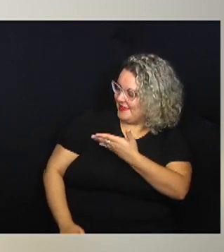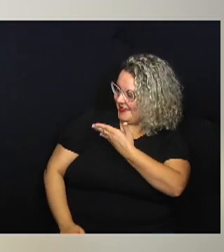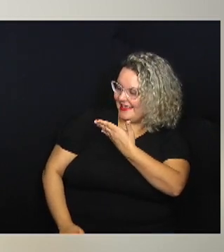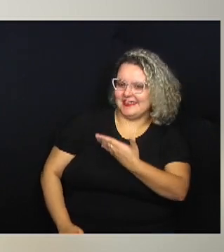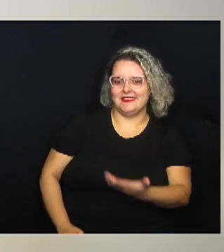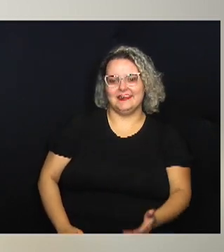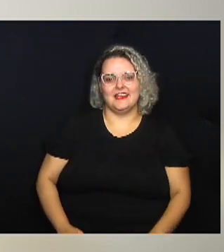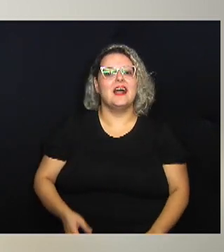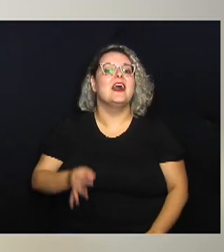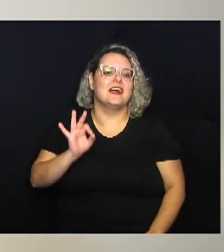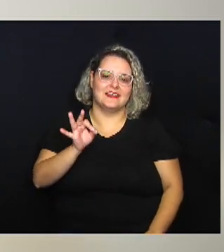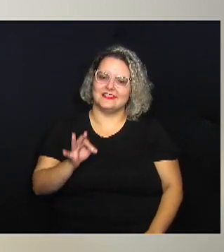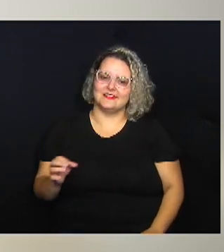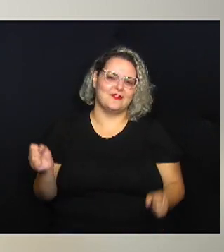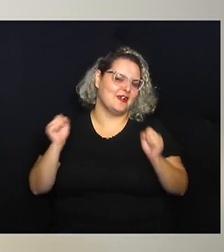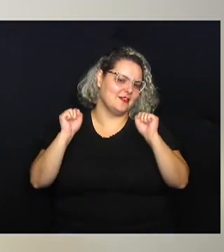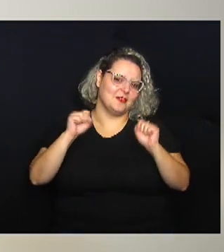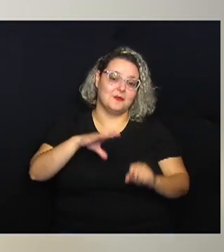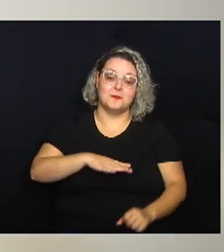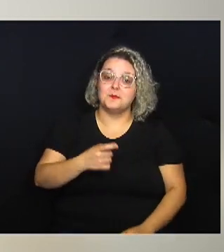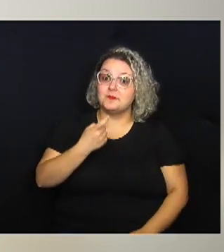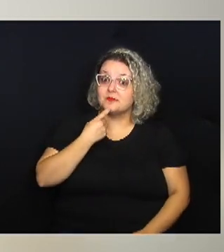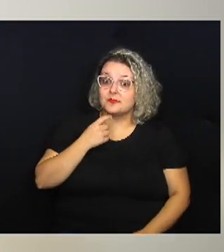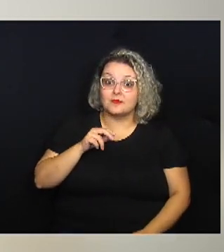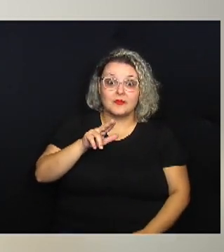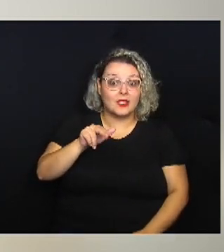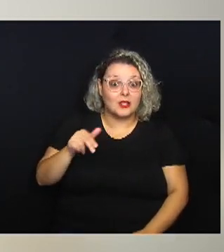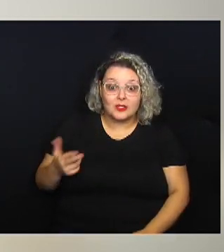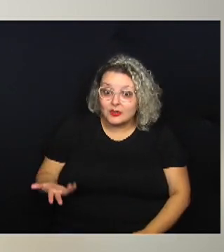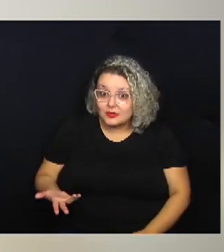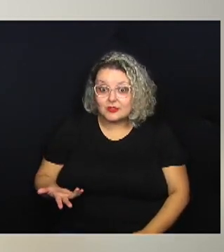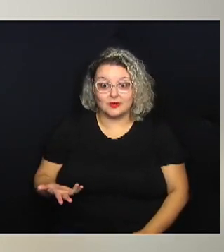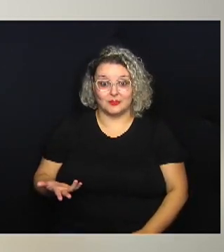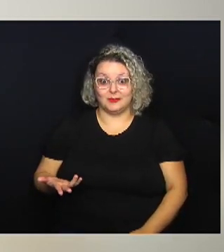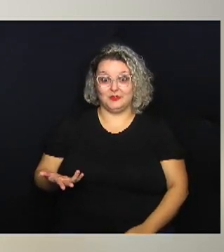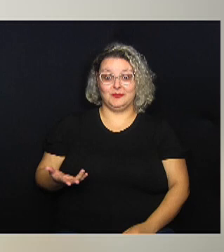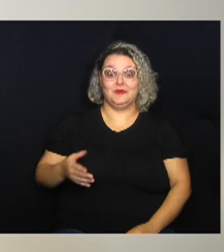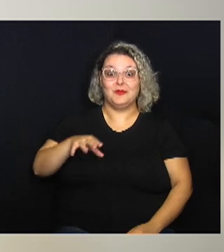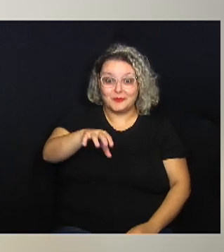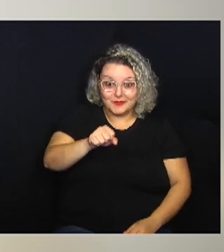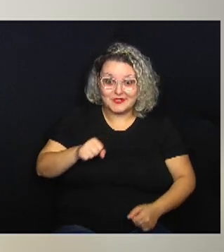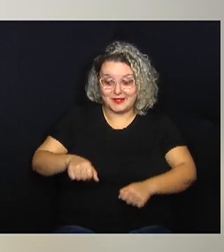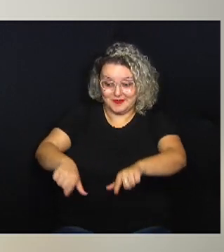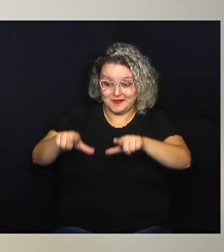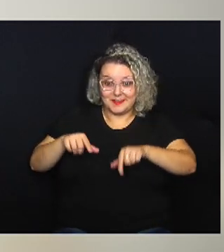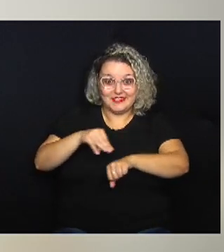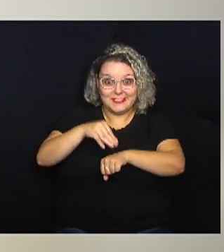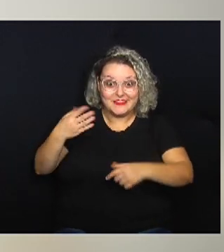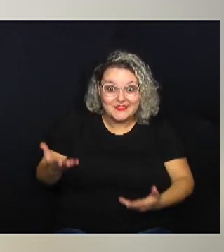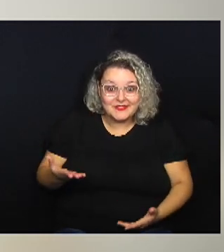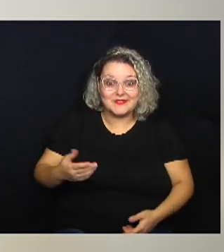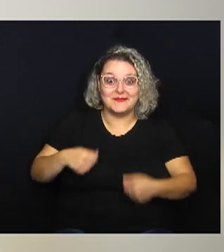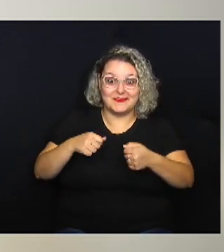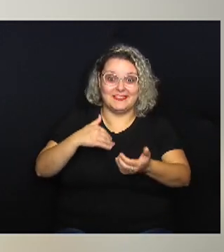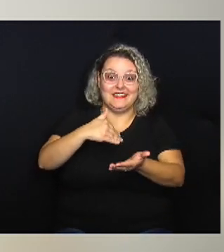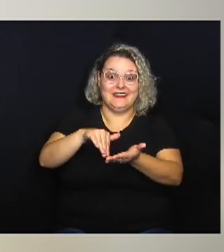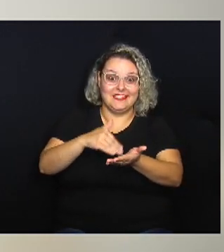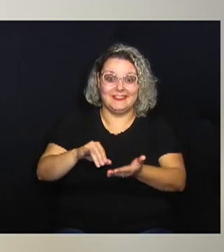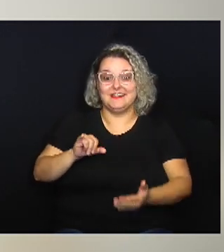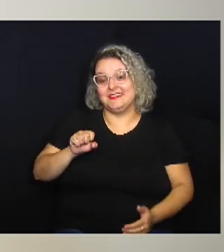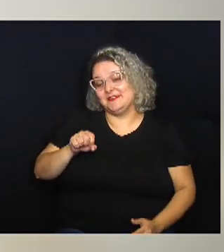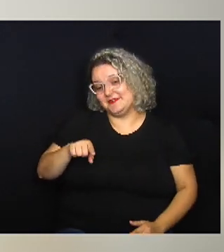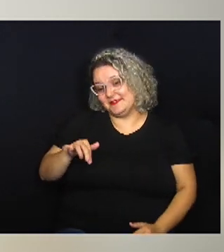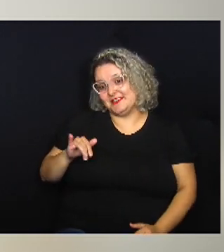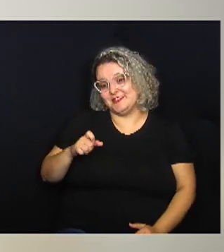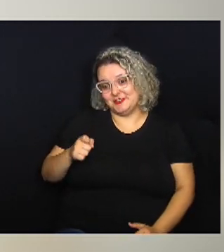certamente adoro Campinas aliás eu não nunca fui buscar meu diploma do mestrado eu preciso buscar na Secretaria dos pinscher